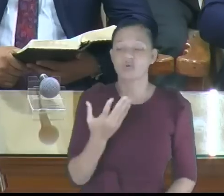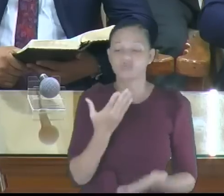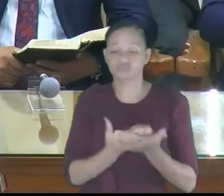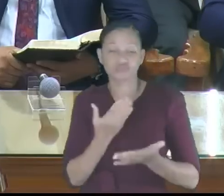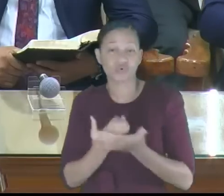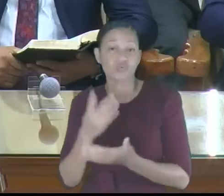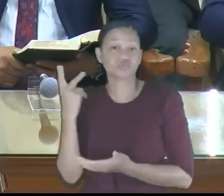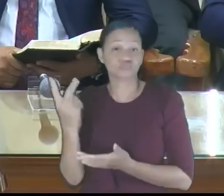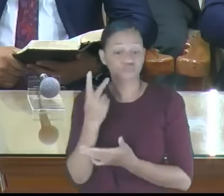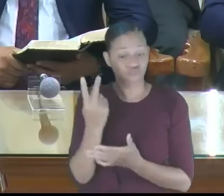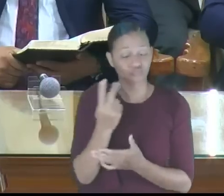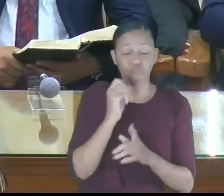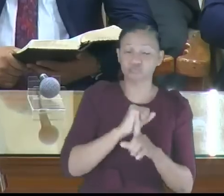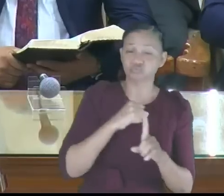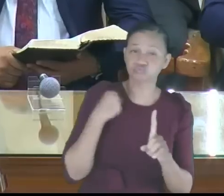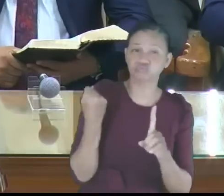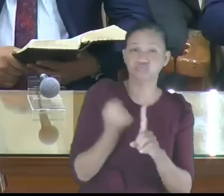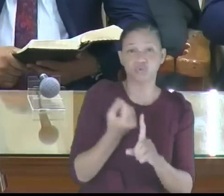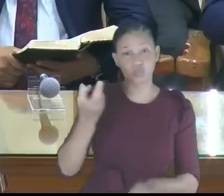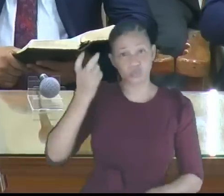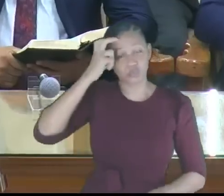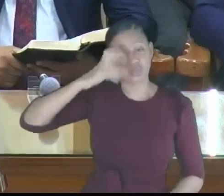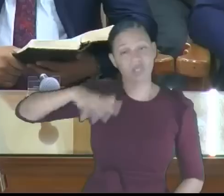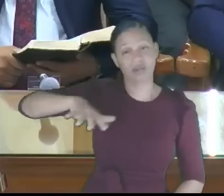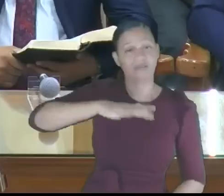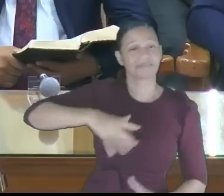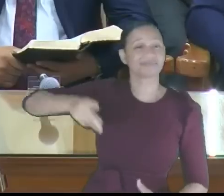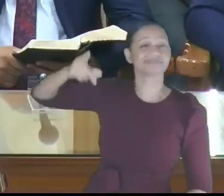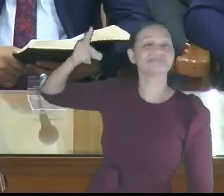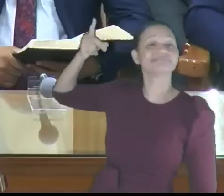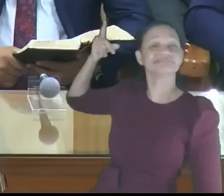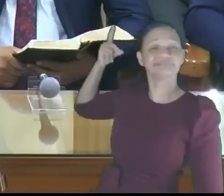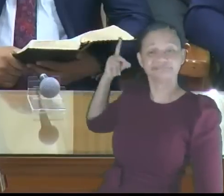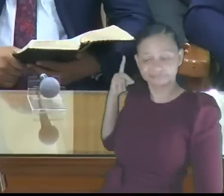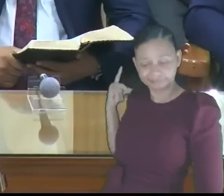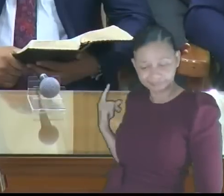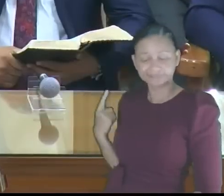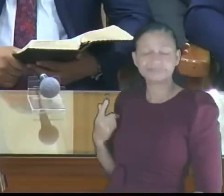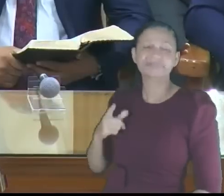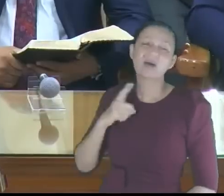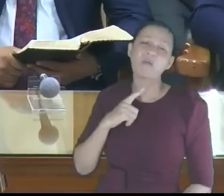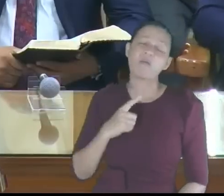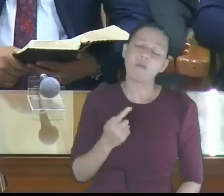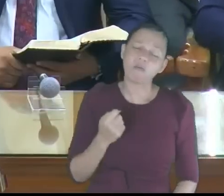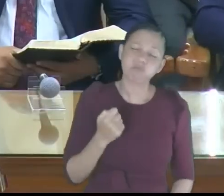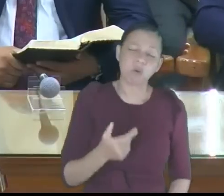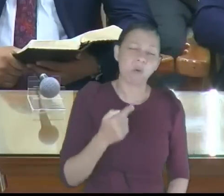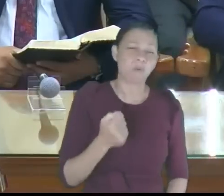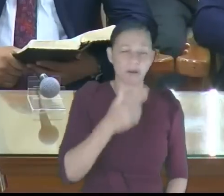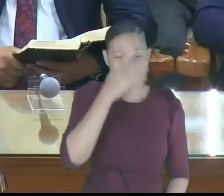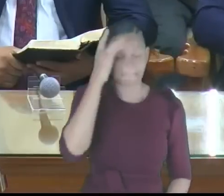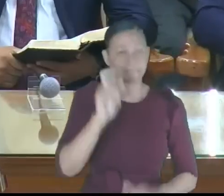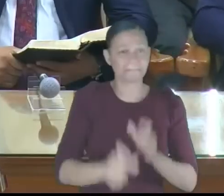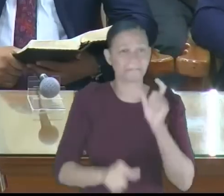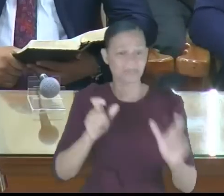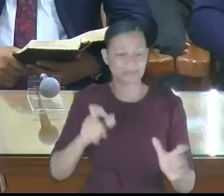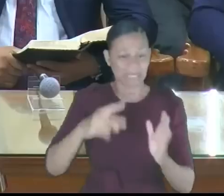contexto social, cultural daquela época. Naquela época, pouquíssimas pessoas sabiam